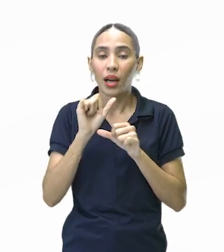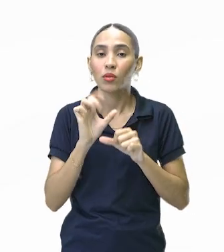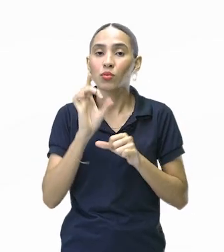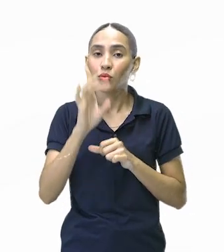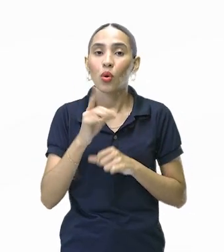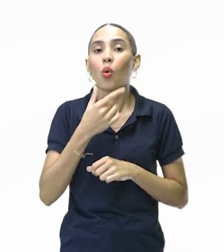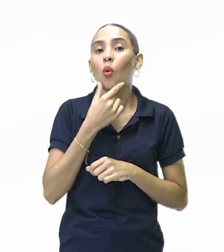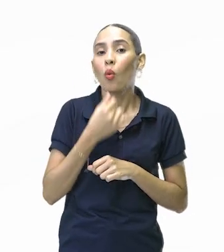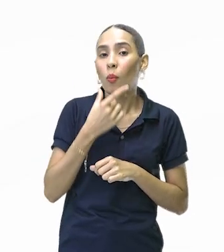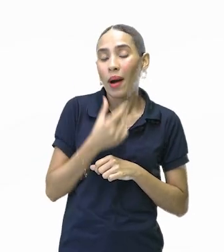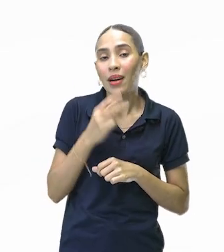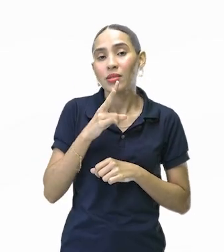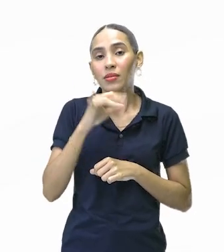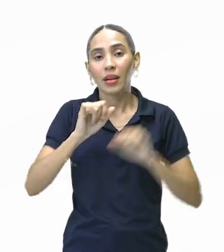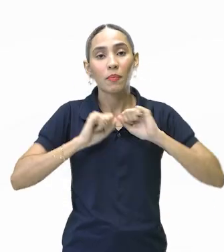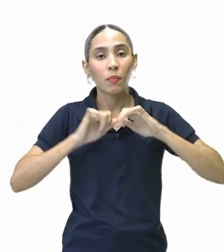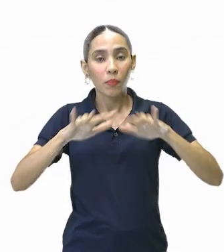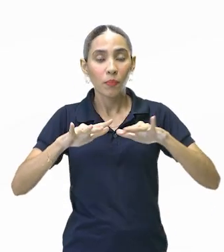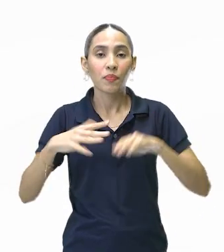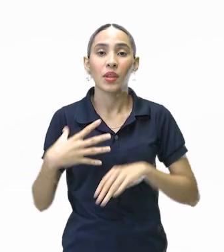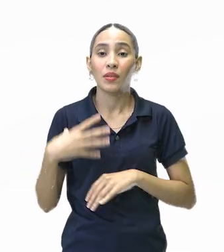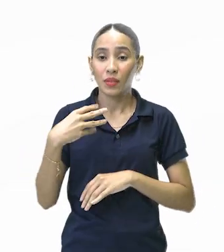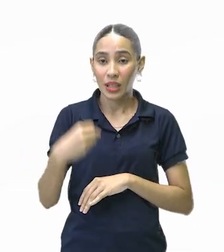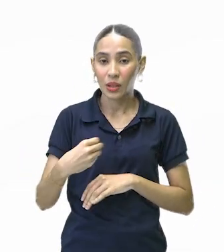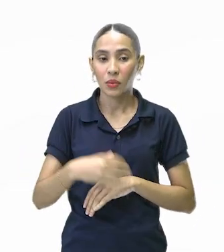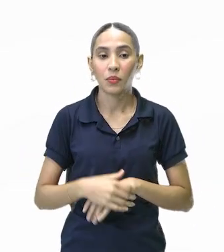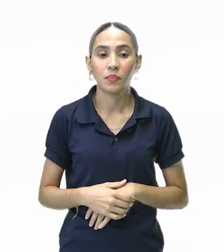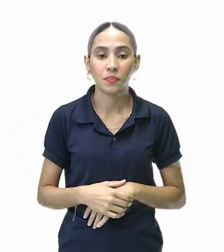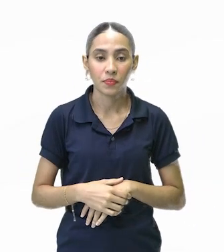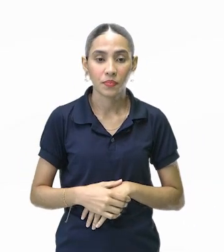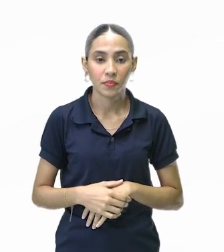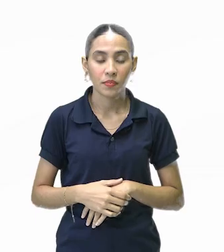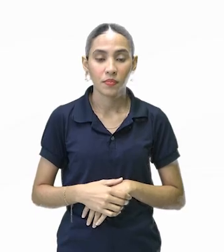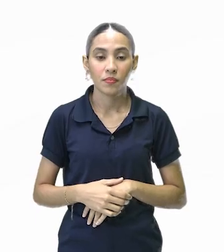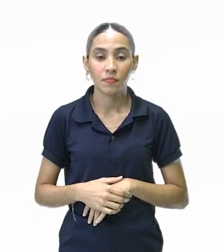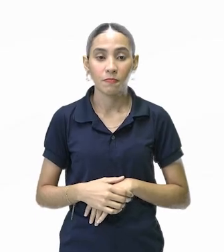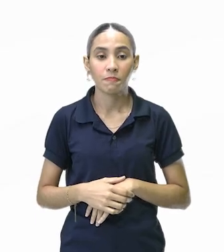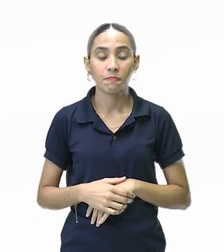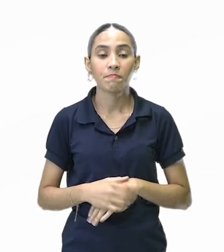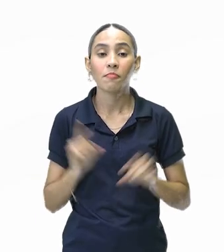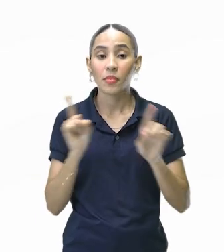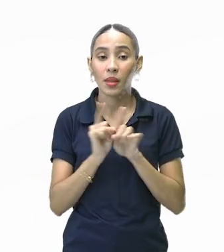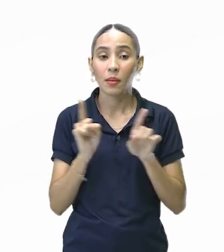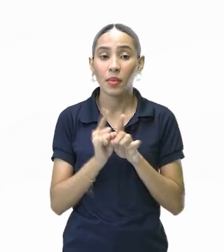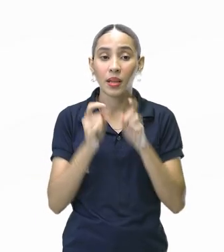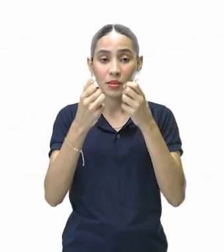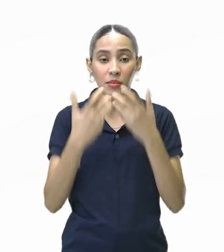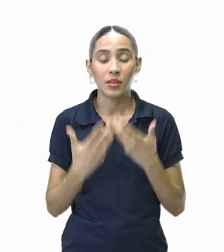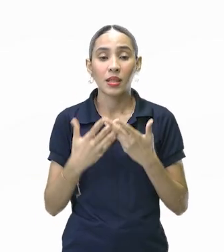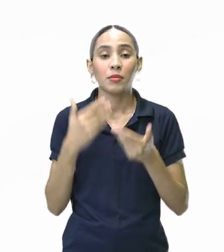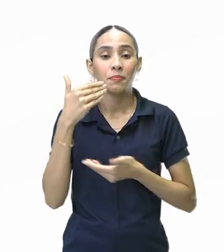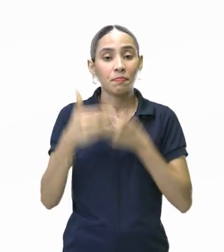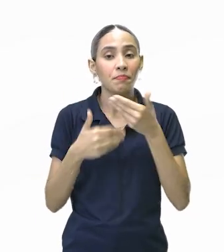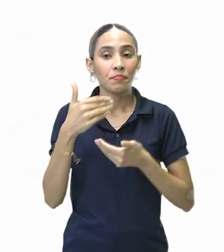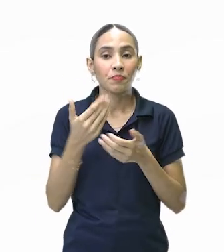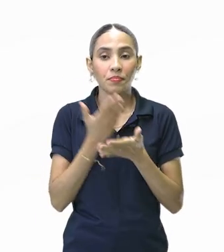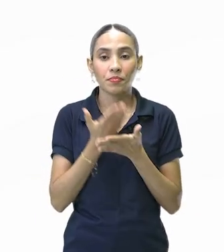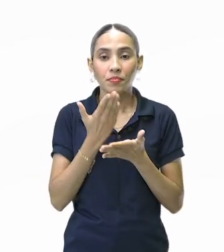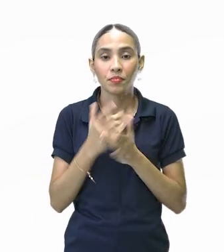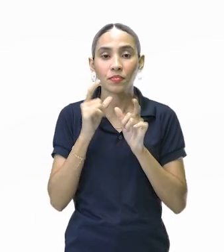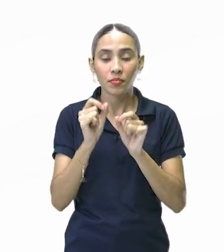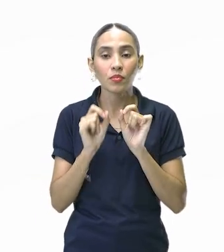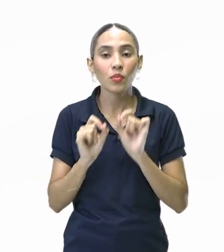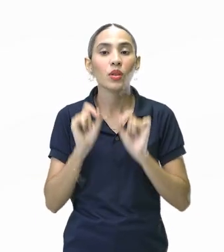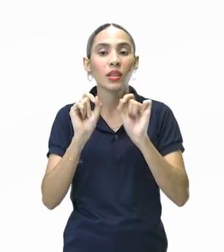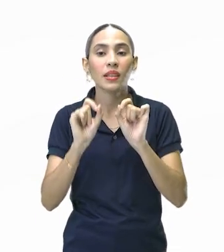somente o macho e ele que vai transmitir para os seus filhotes, certo? Bom, e aí a gente também falou ao longo, né, das nossas aulas sobre